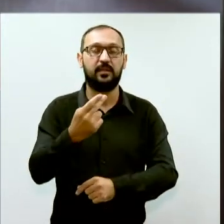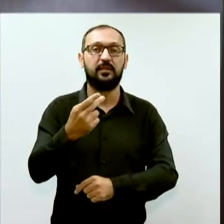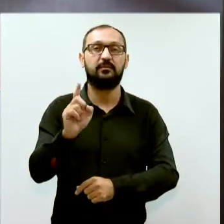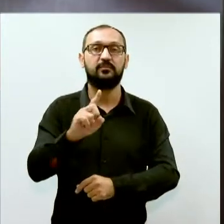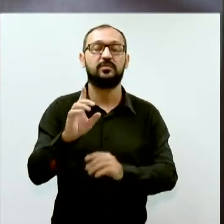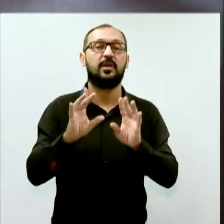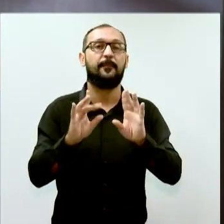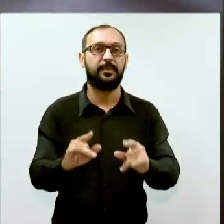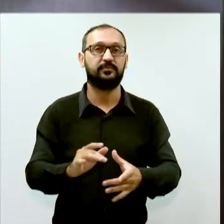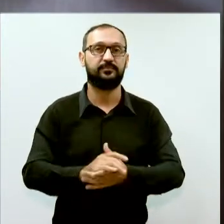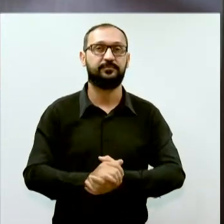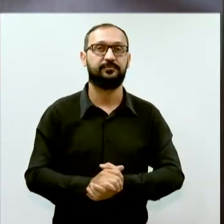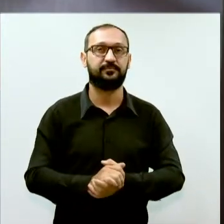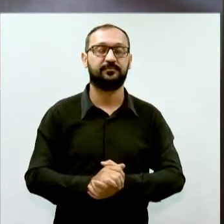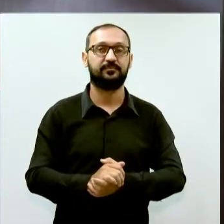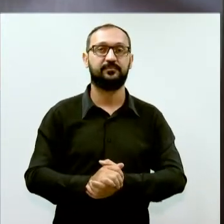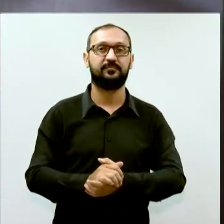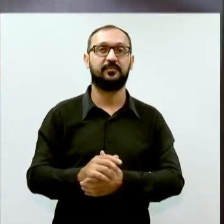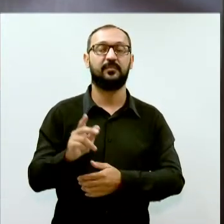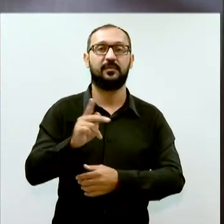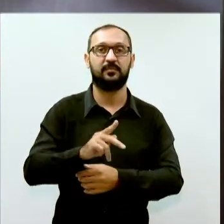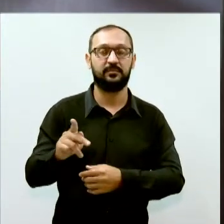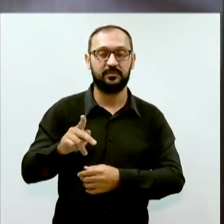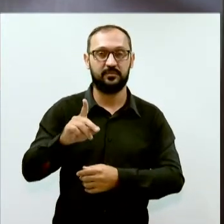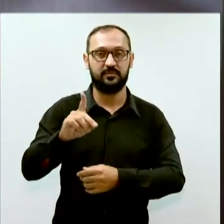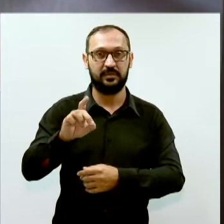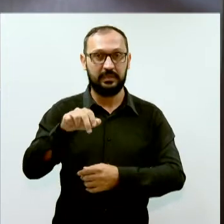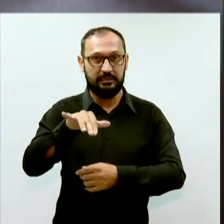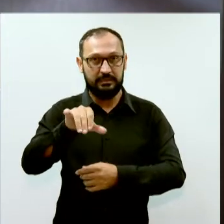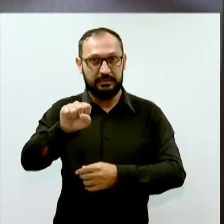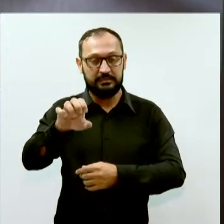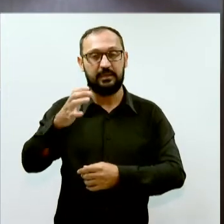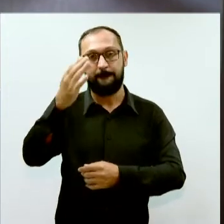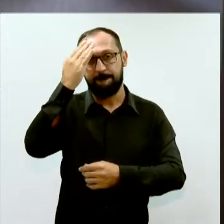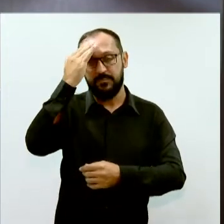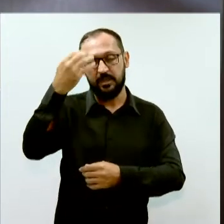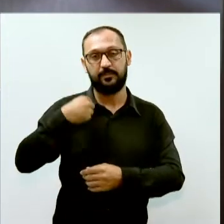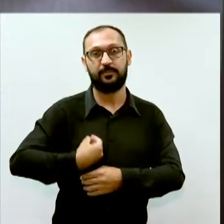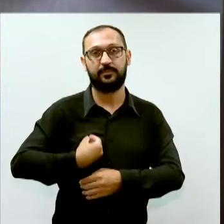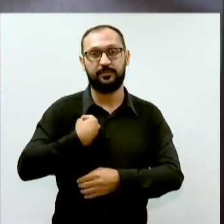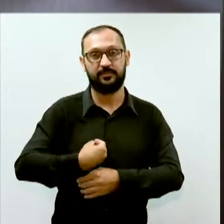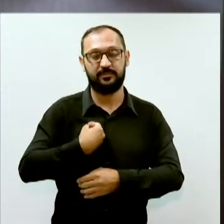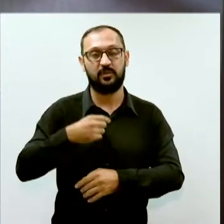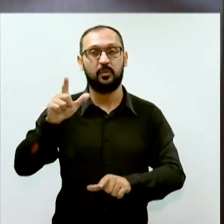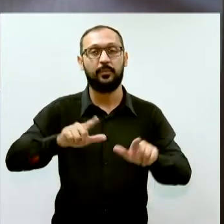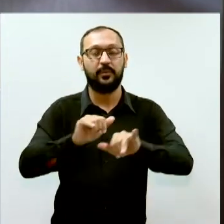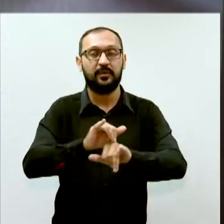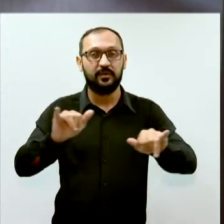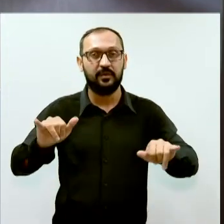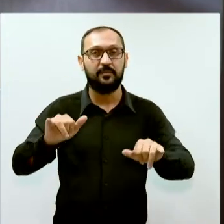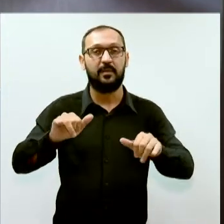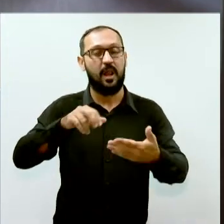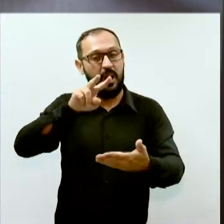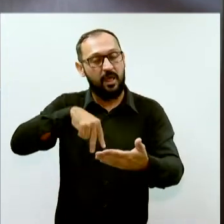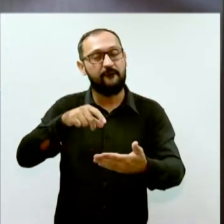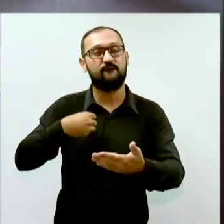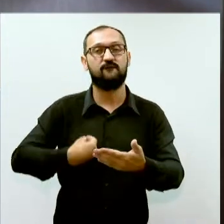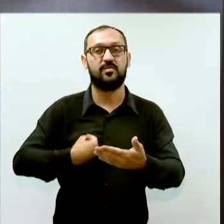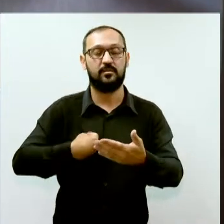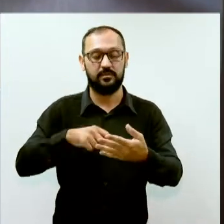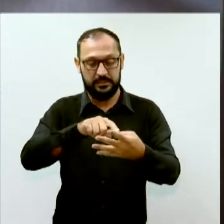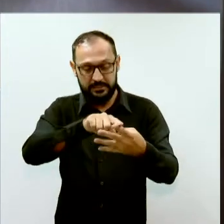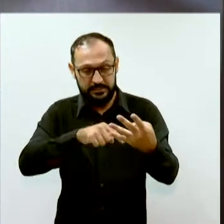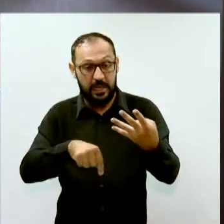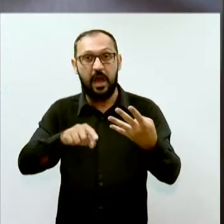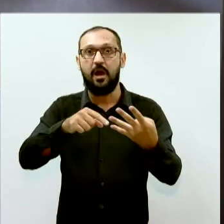não seja extinta. E, professora Denise, agradeço muito a sua participação aqui no programa Ler a Viver, para falar dessa